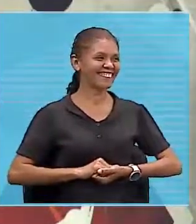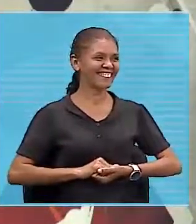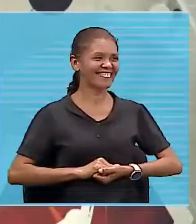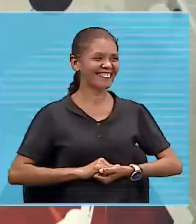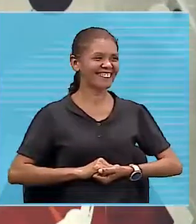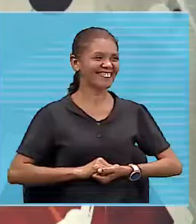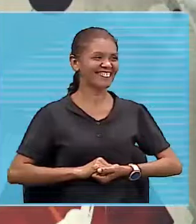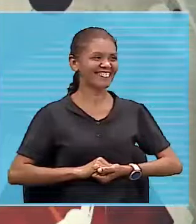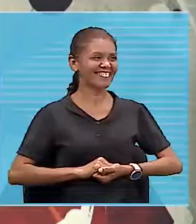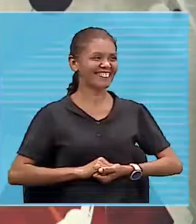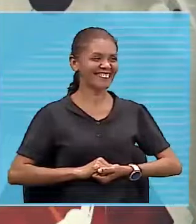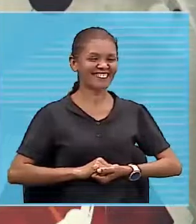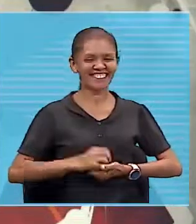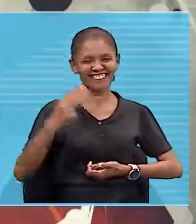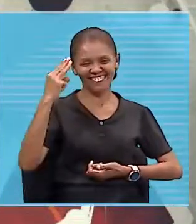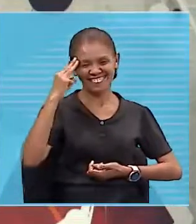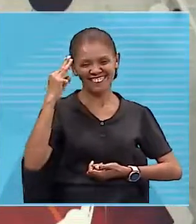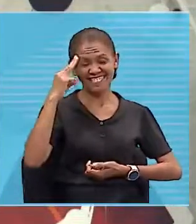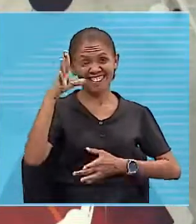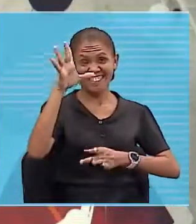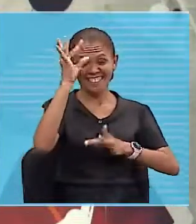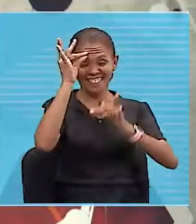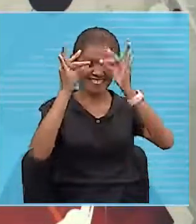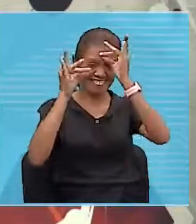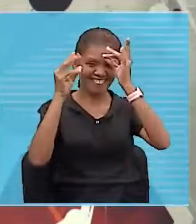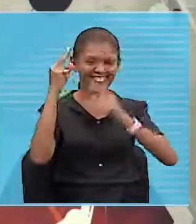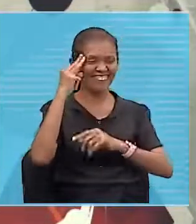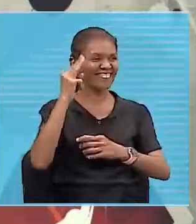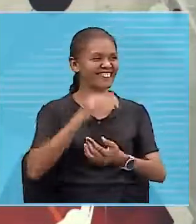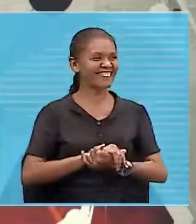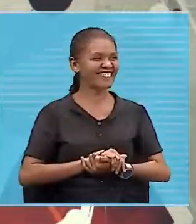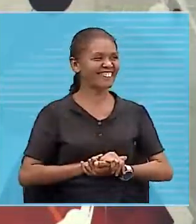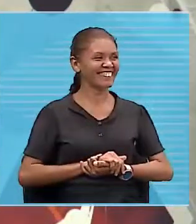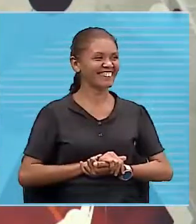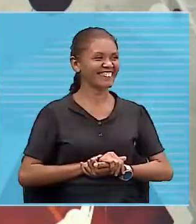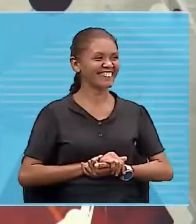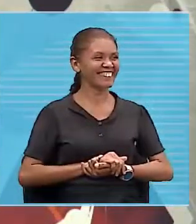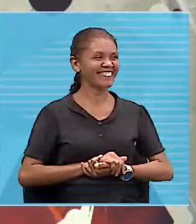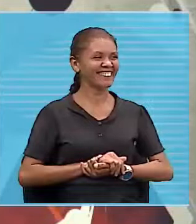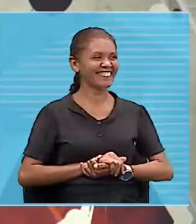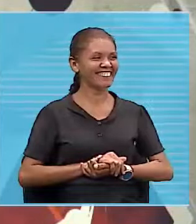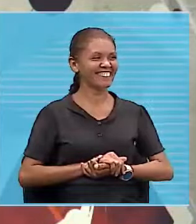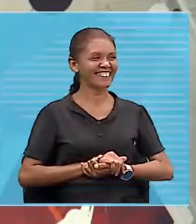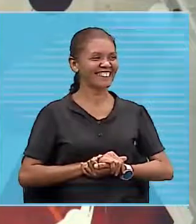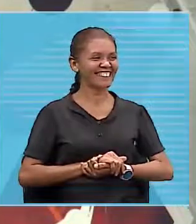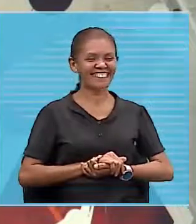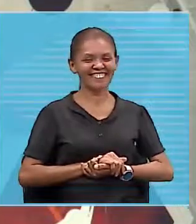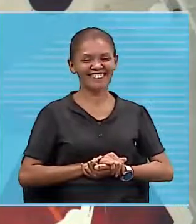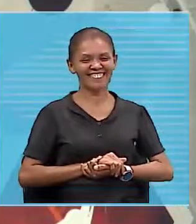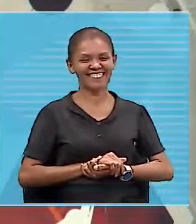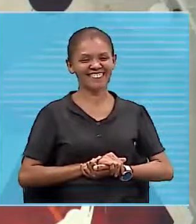Tu é doida emocionante tá na minha mente aqui senado da praça aí senhora de idade pulando no meio da praça vai matar todo